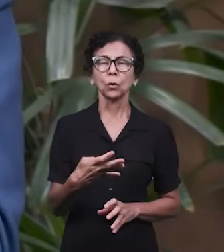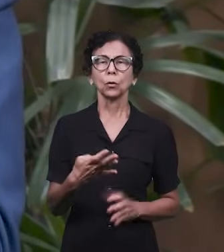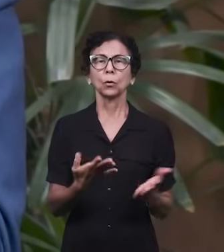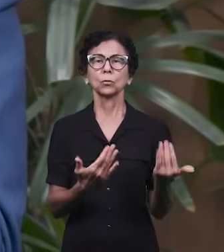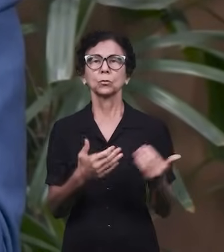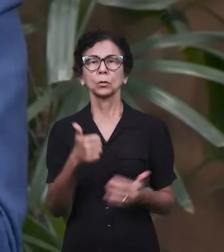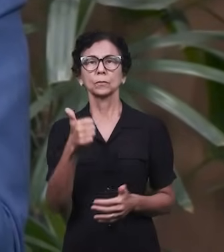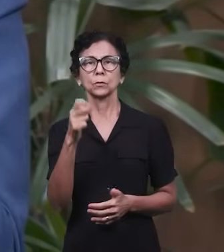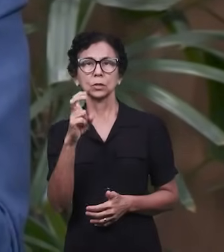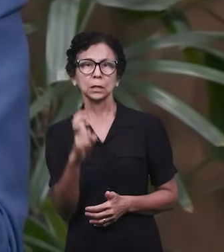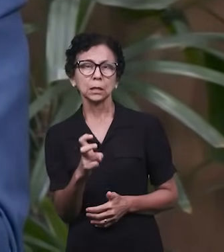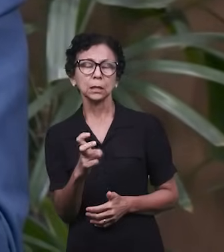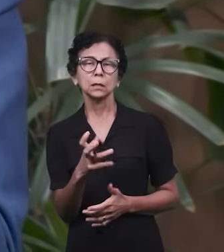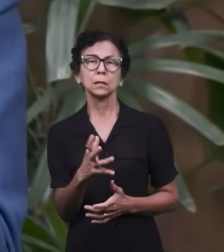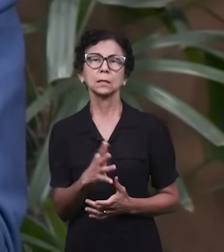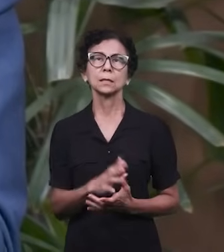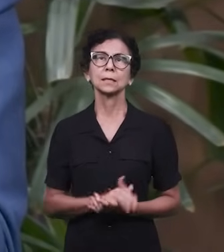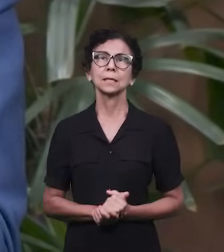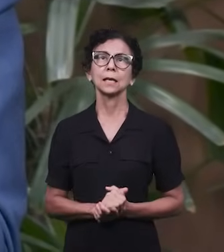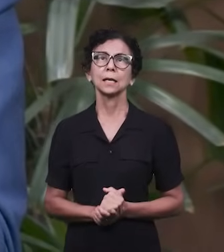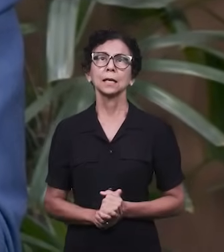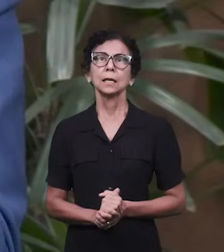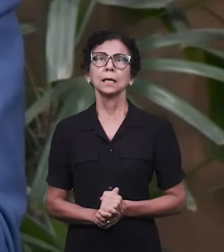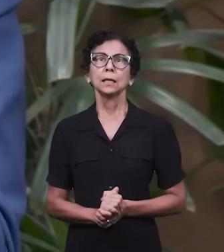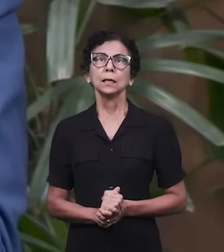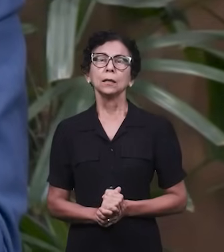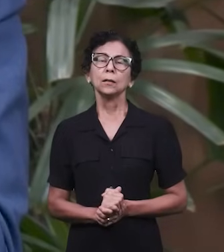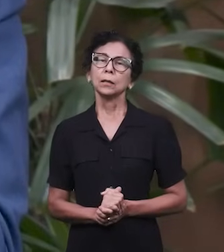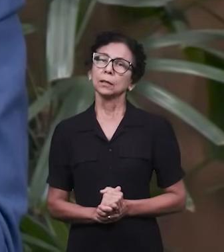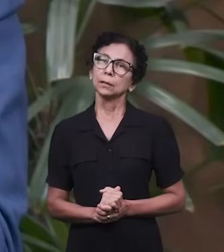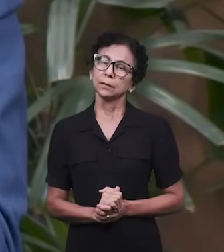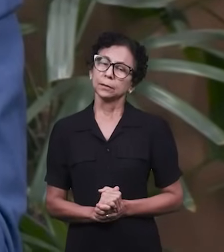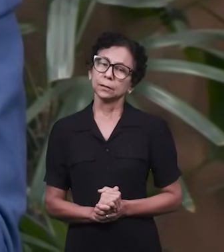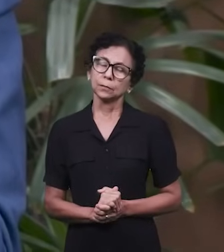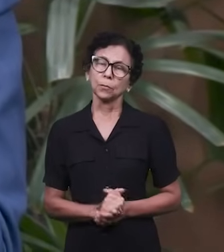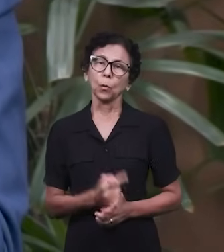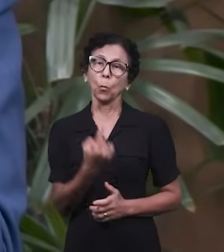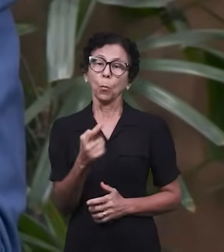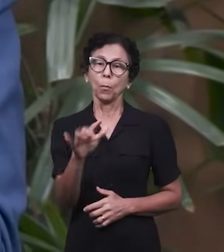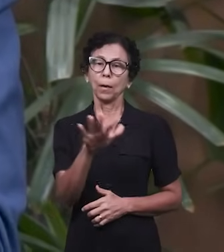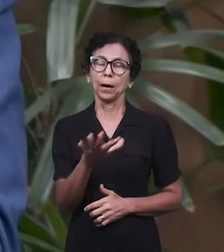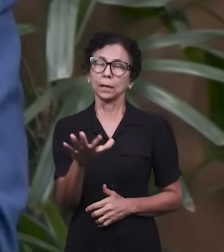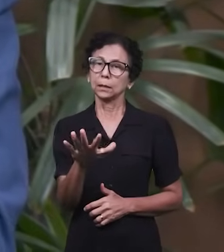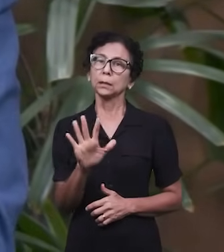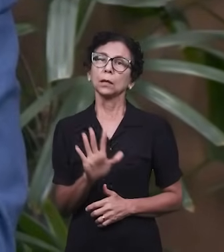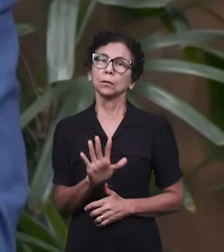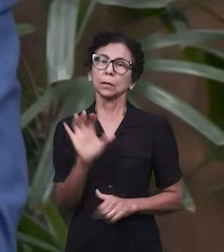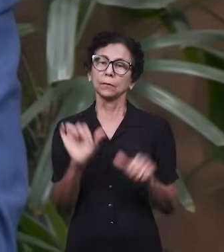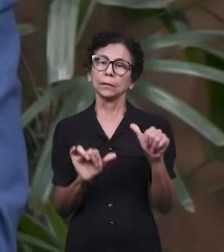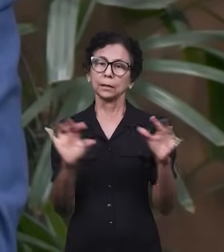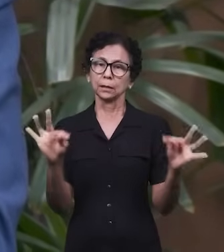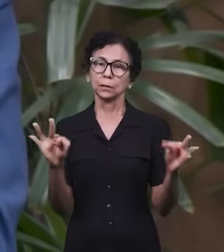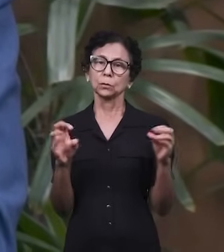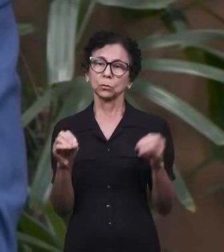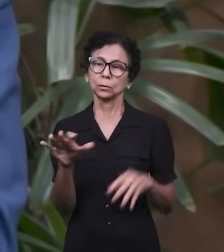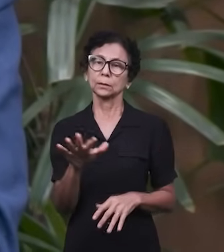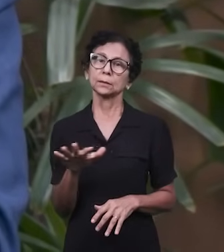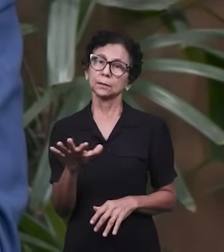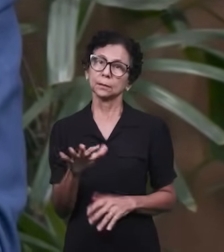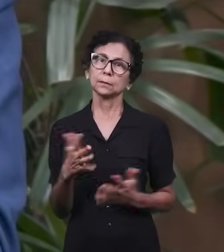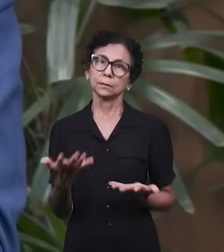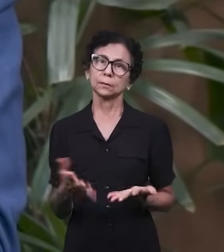área. Ele tem que estar predisposto a todas as coisas. E o conhecimento é uma construção. E nós vamos construindo ele assim.